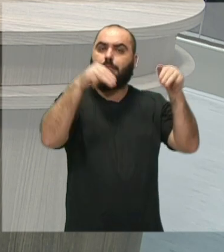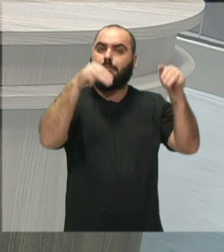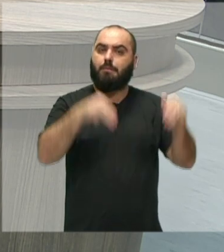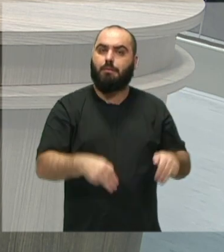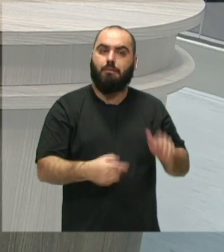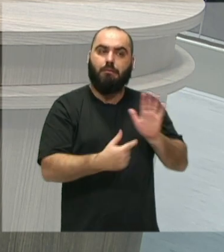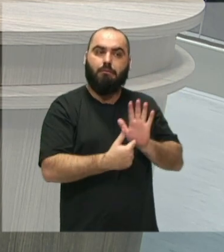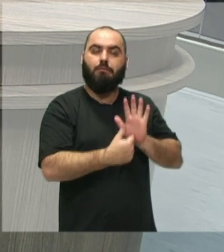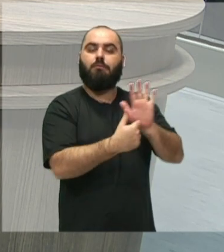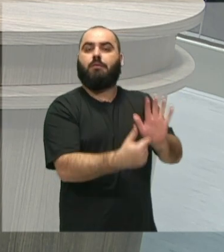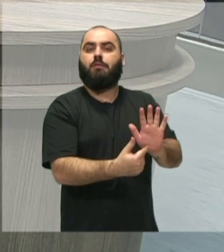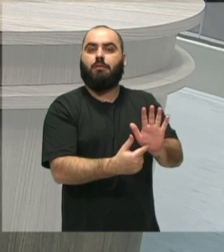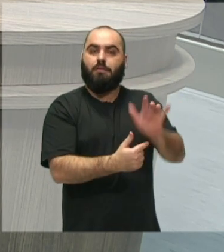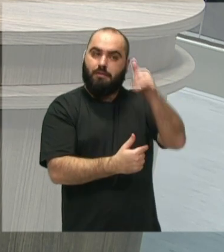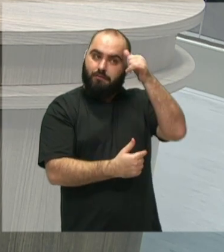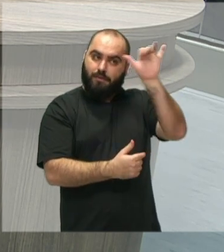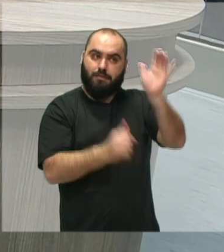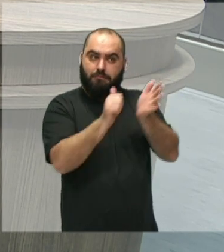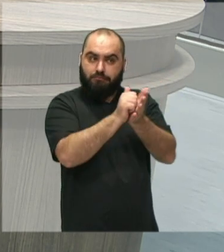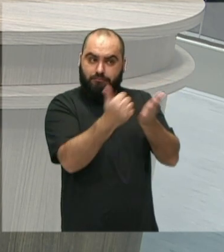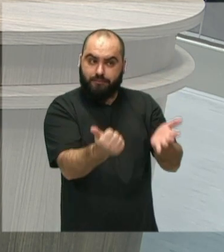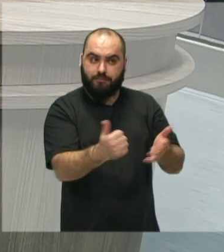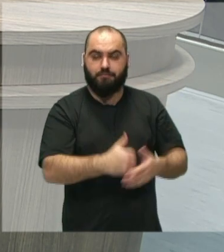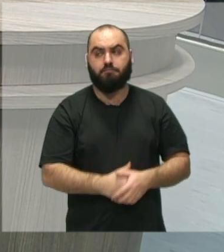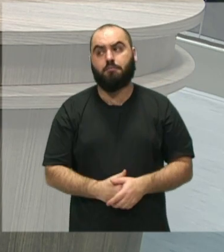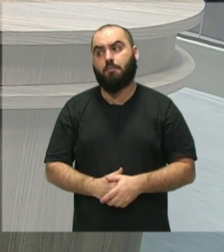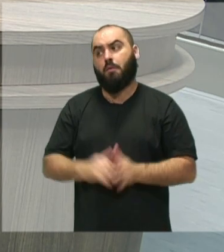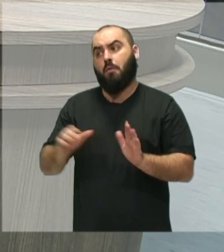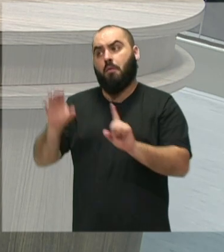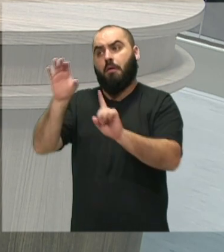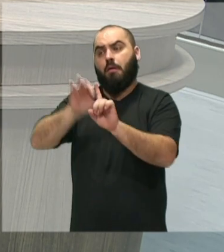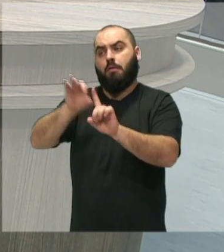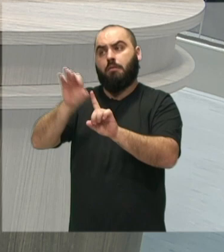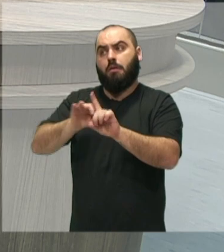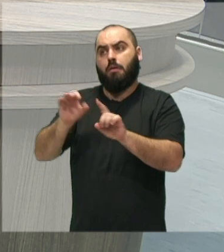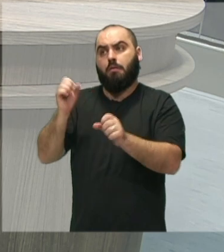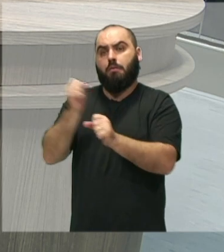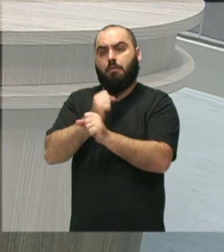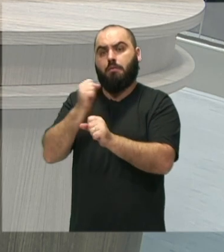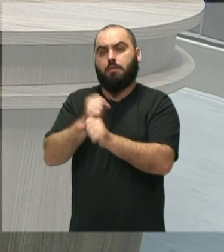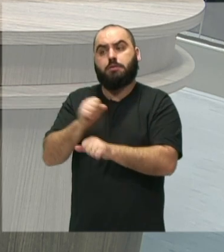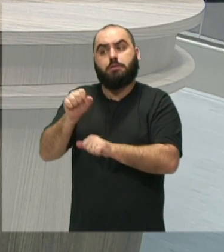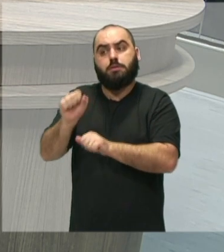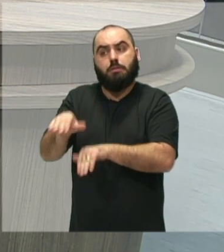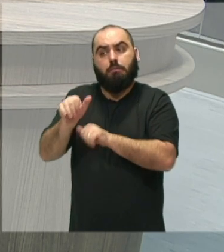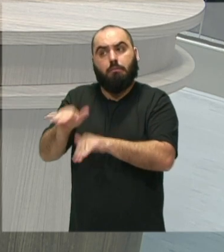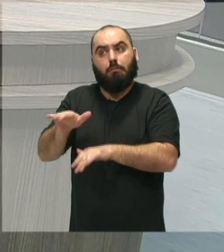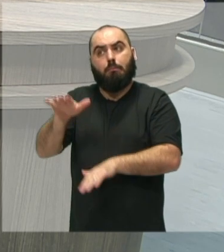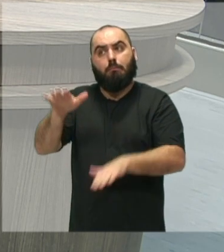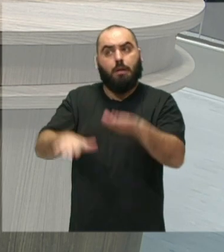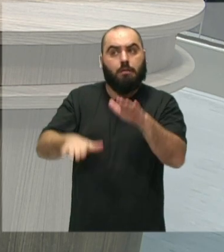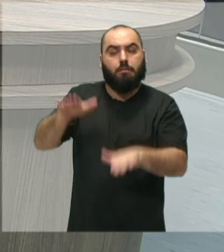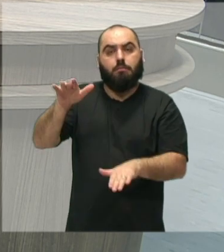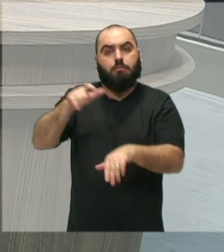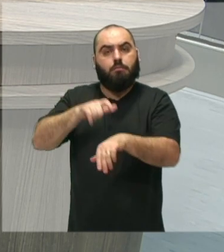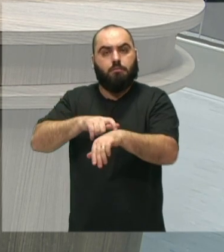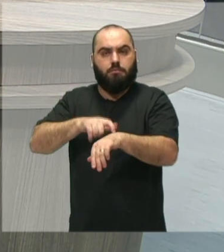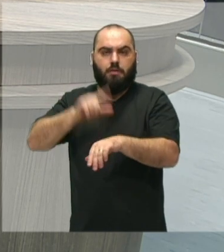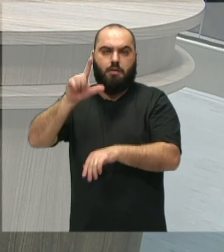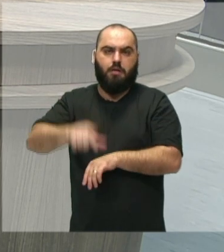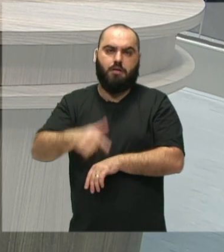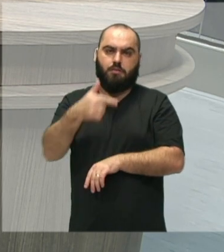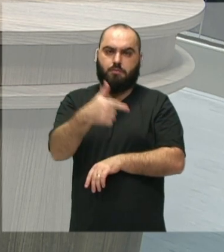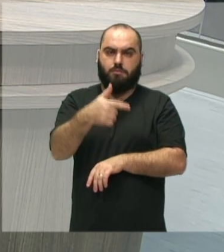visitação sem agendamento nem nada. Pelo calendário ali da obras, é setembro mais ou menos o prazo, que são 270